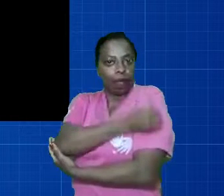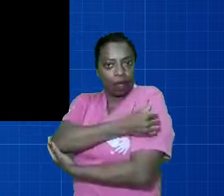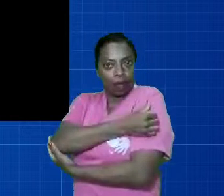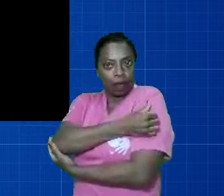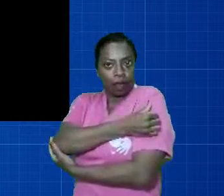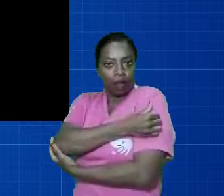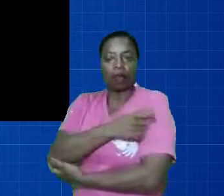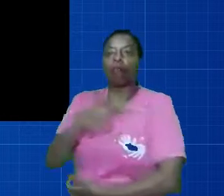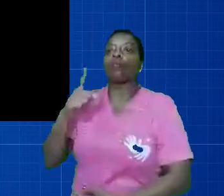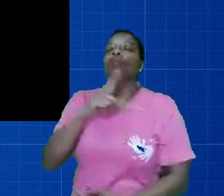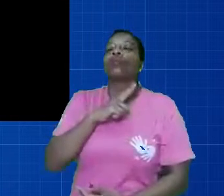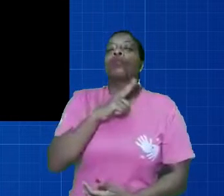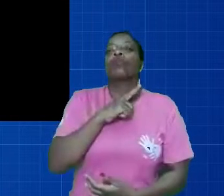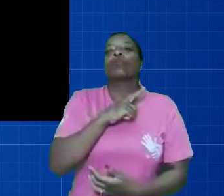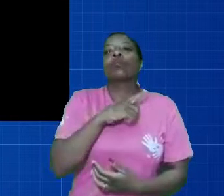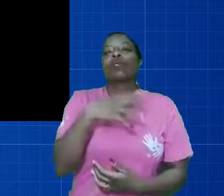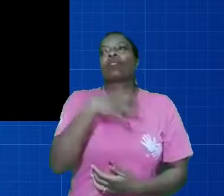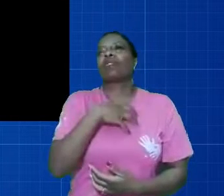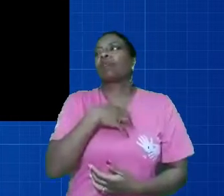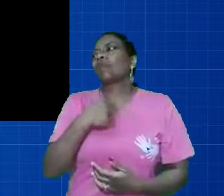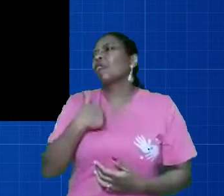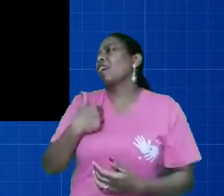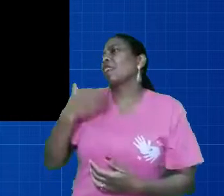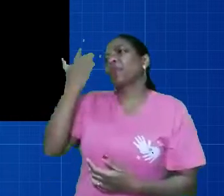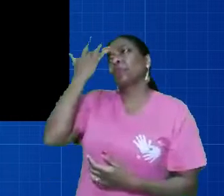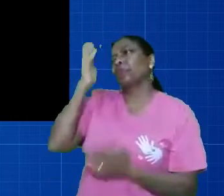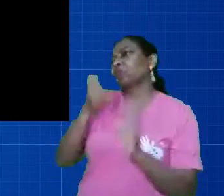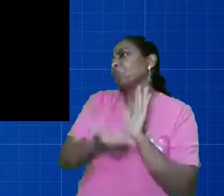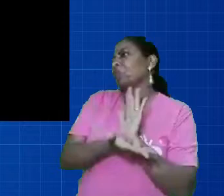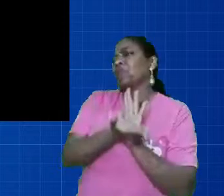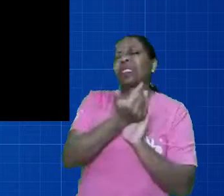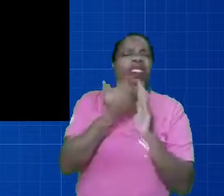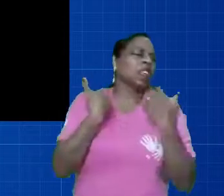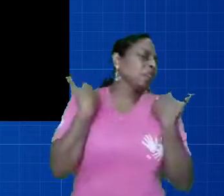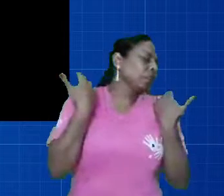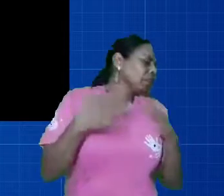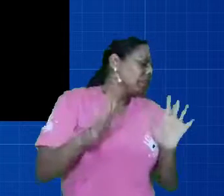numa tendência um pouco. Ah, eu não sei desenhar, né?